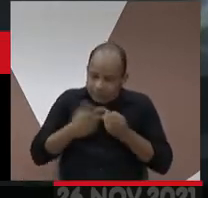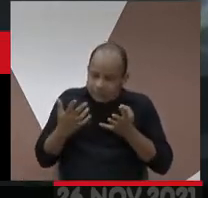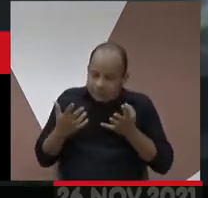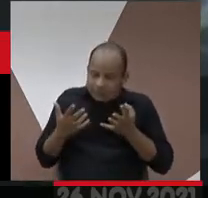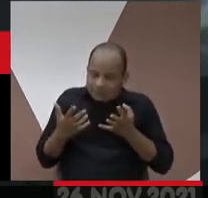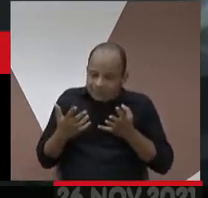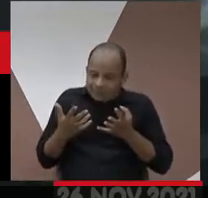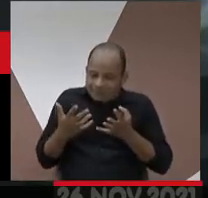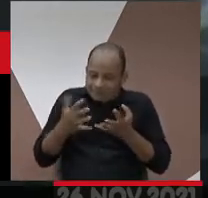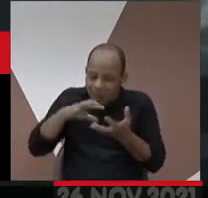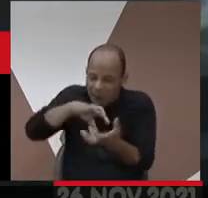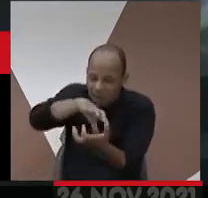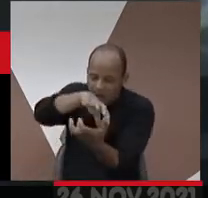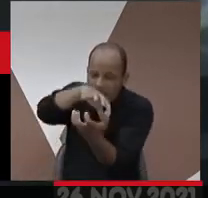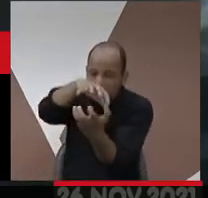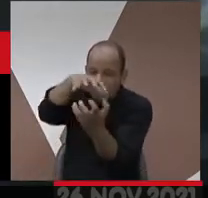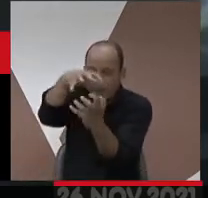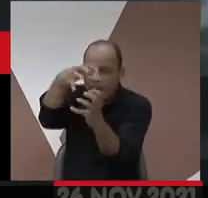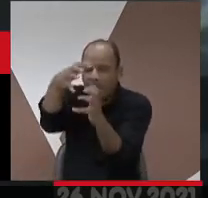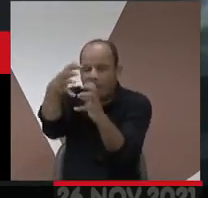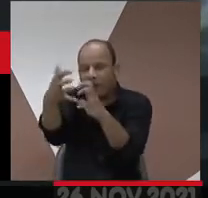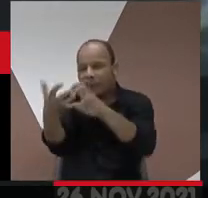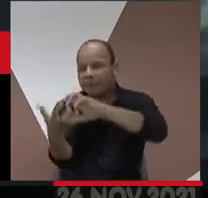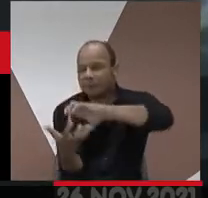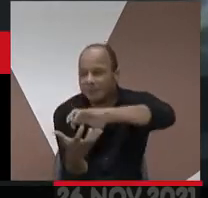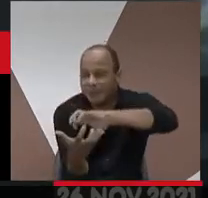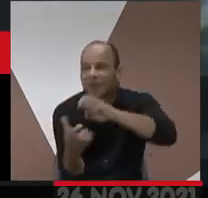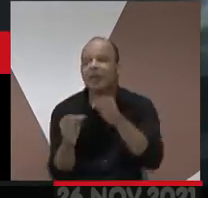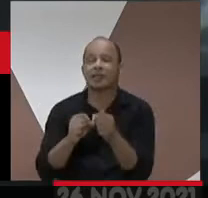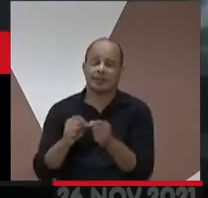Ter que refazer todas as drenagens.